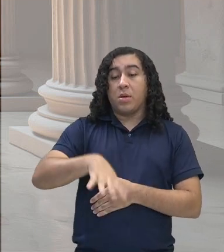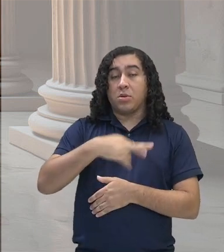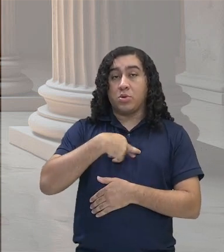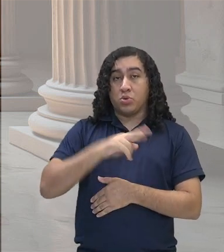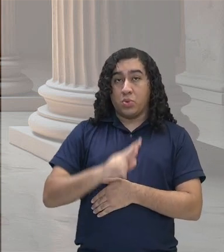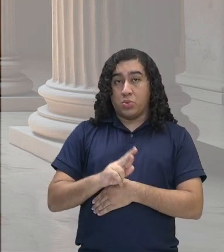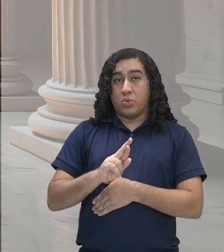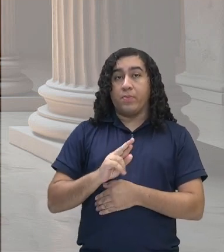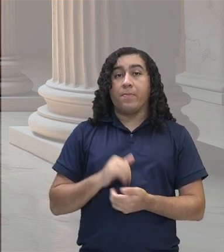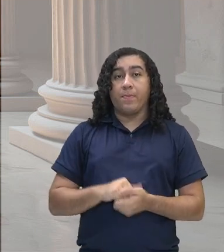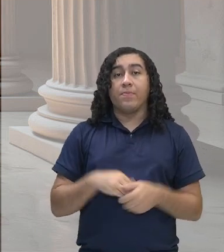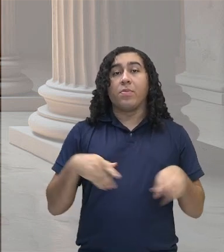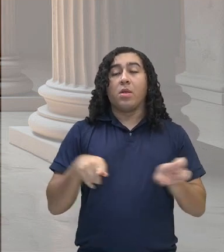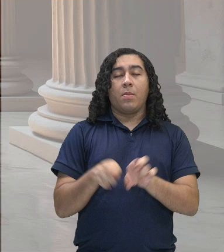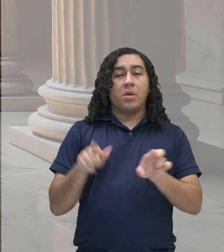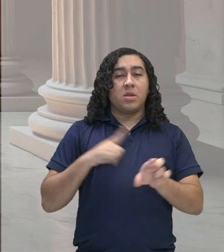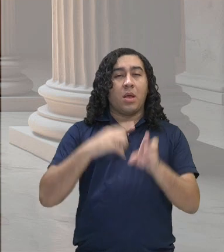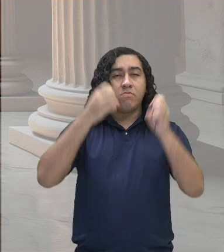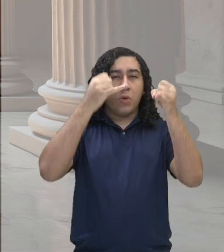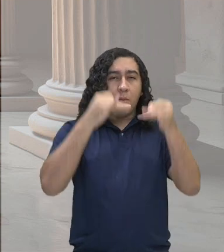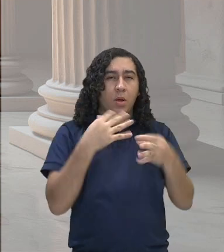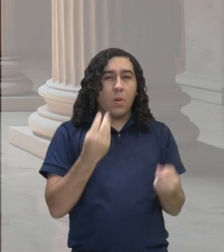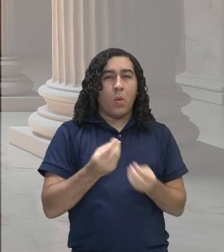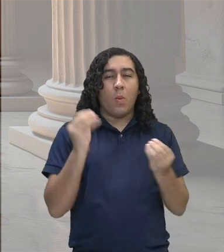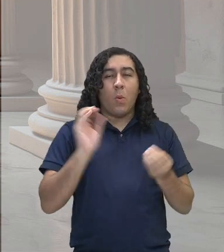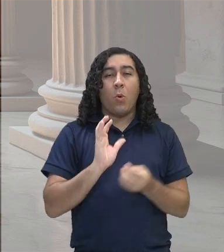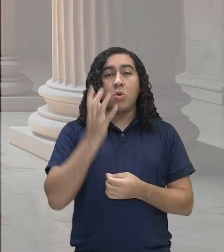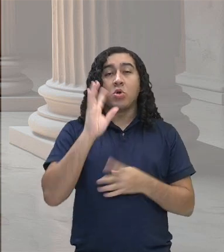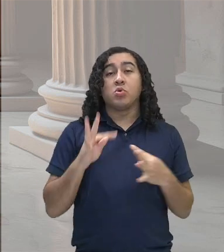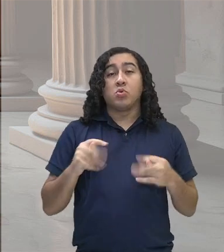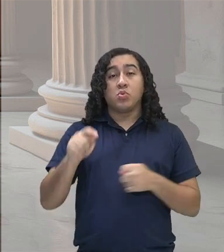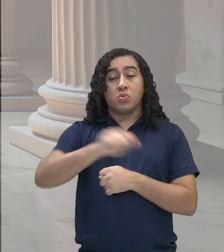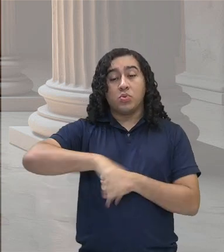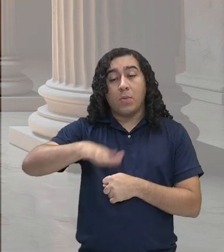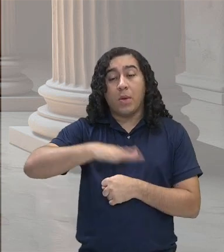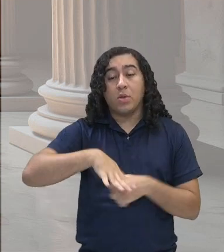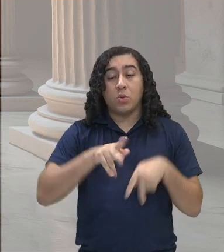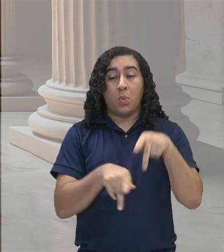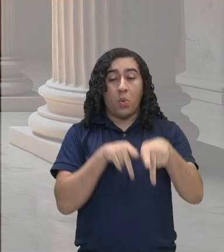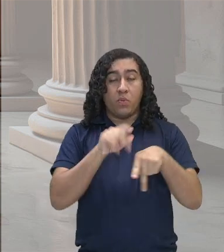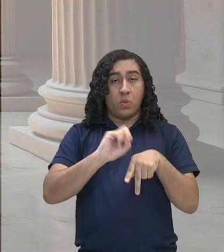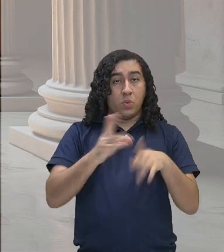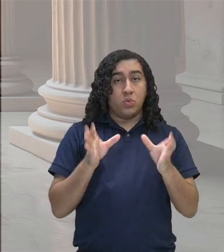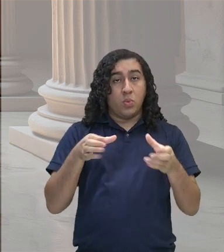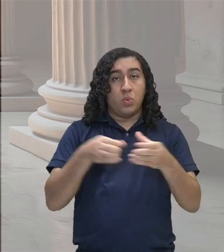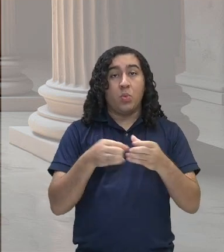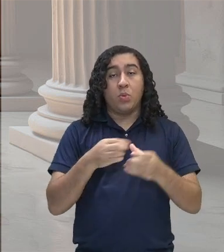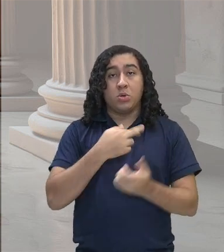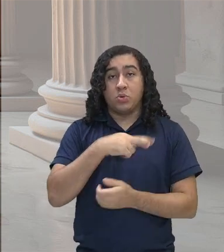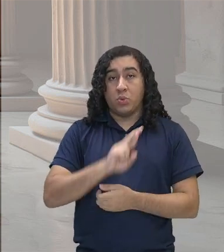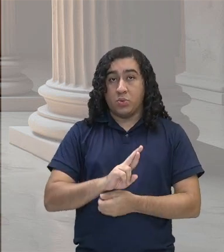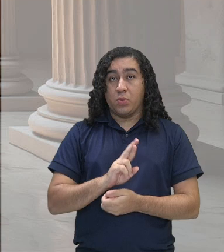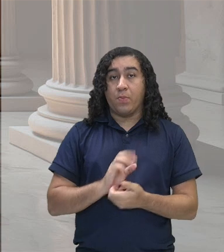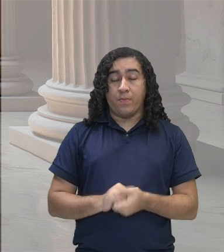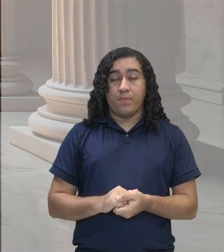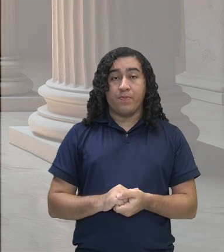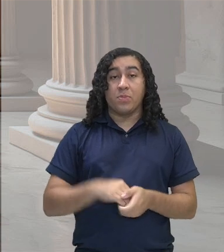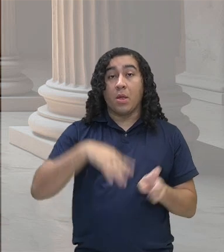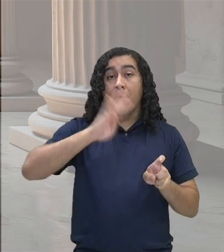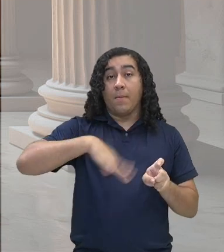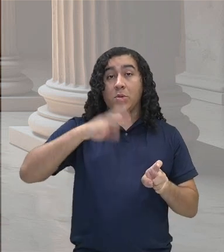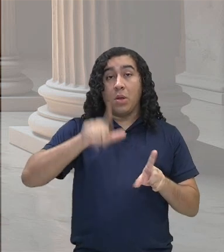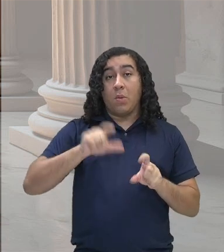religioso que tentam explicar as coisas que estão ao redor do povo ou do grupo religioso. Os mitos são